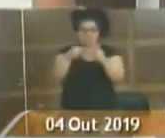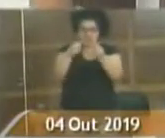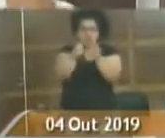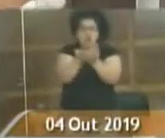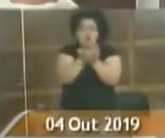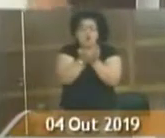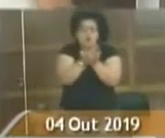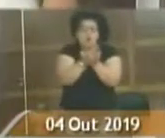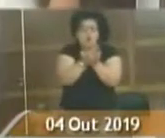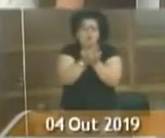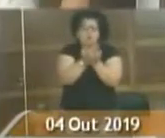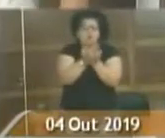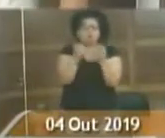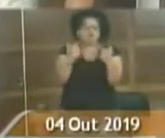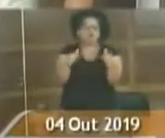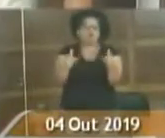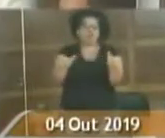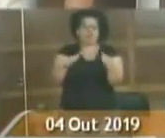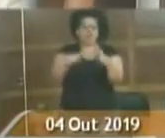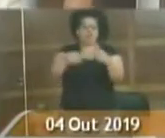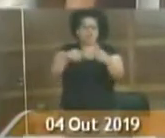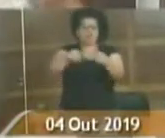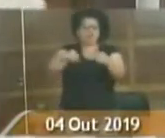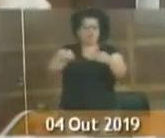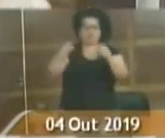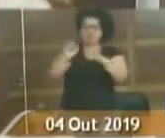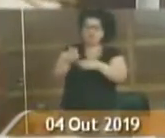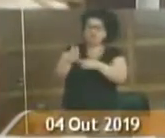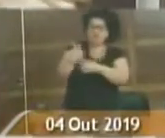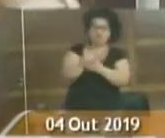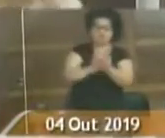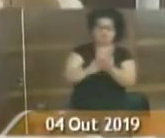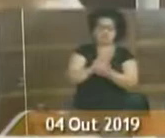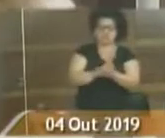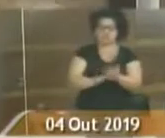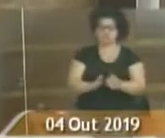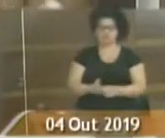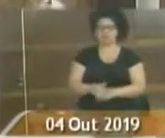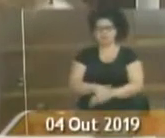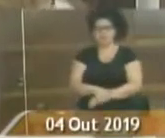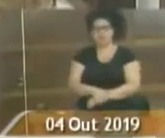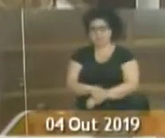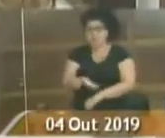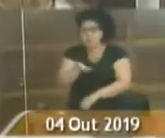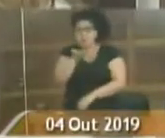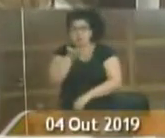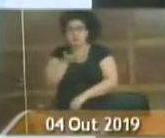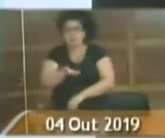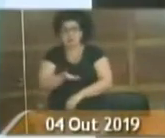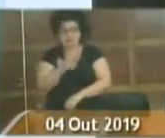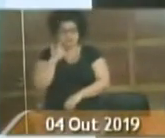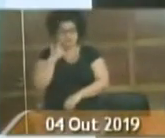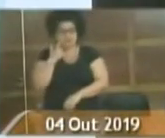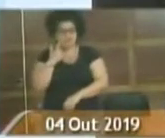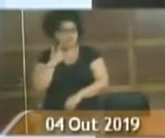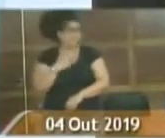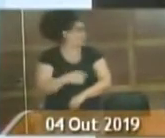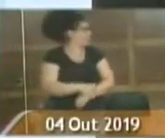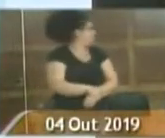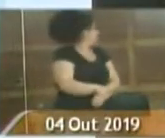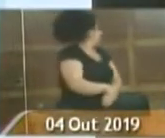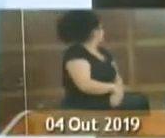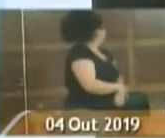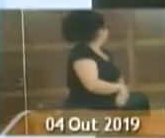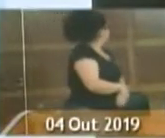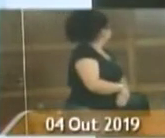pó. O pó, ele não contamina nada, tá? Vamos lá, pode passar. Olha, gente, vocês